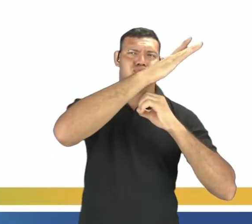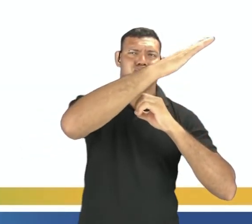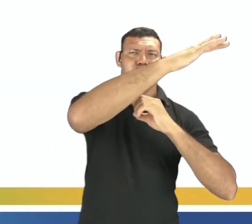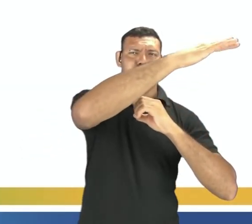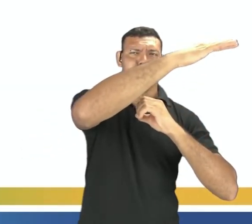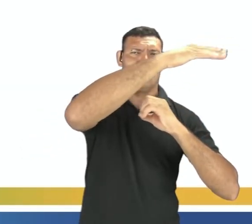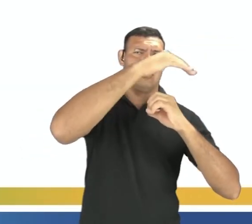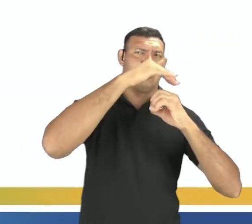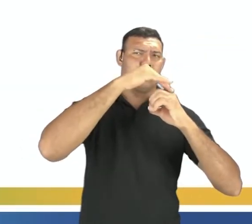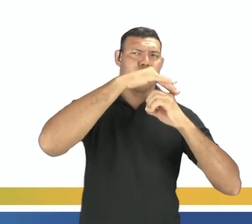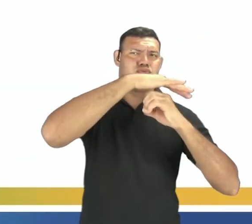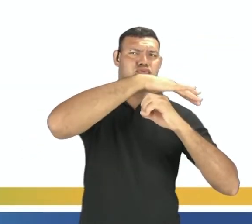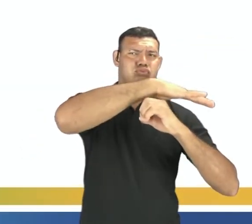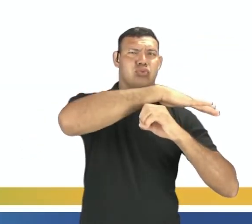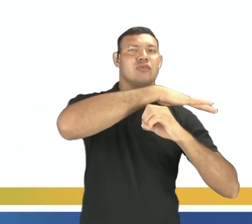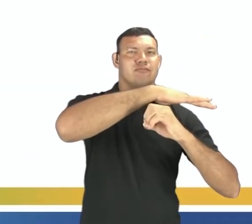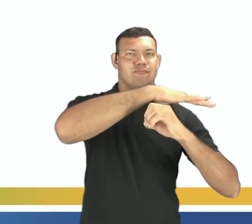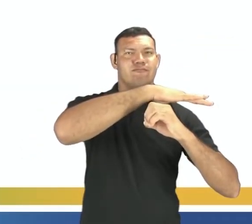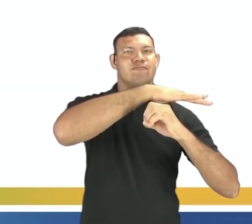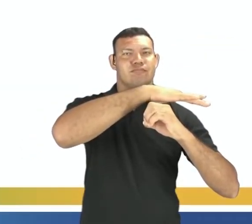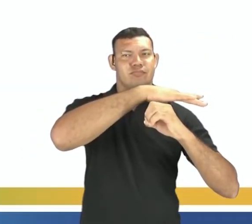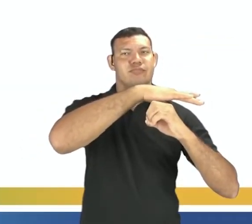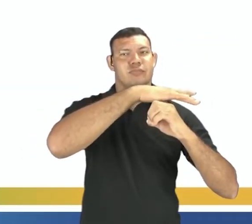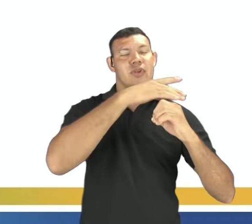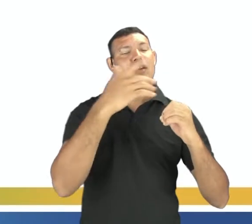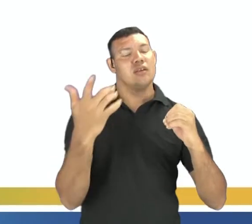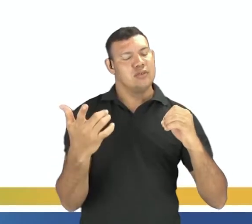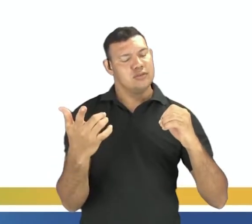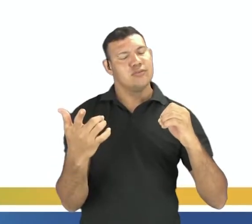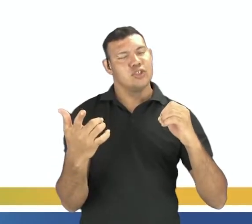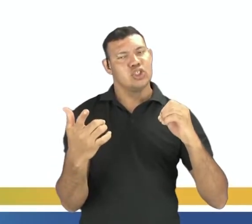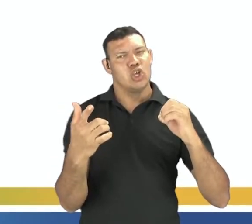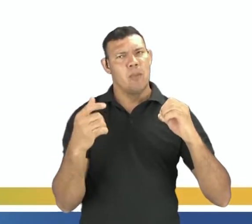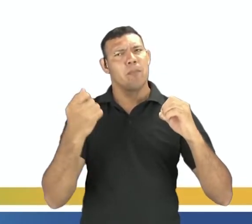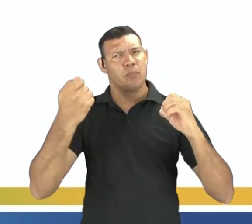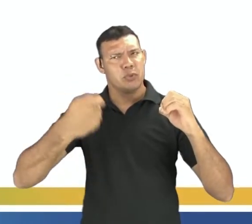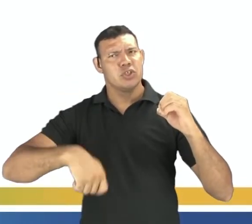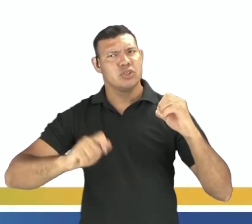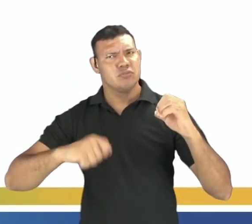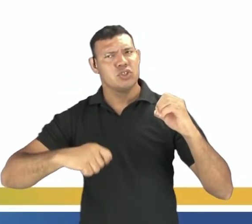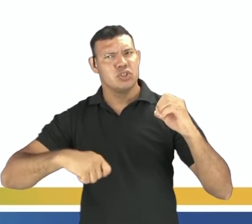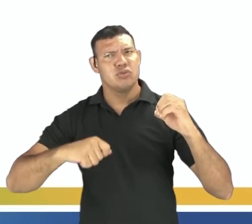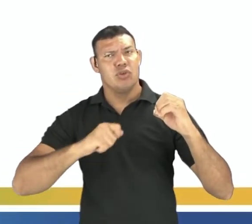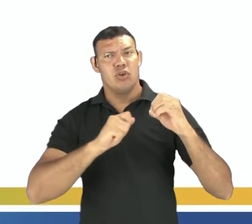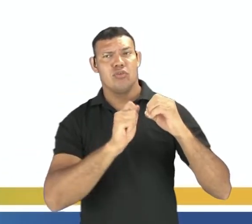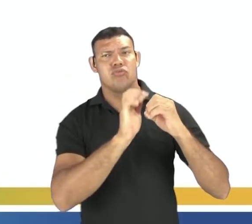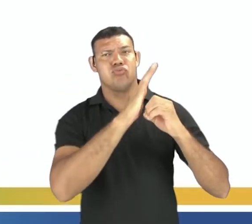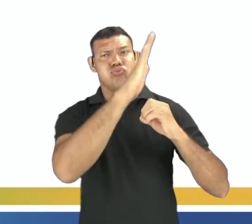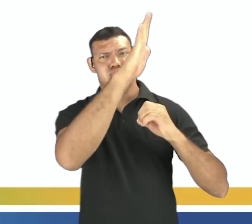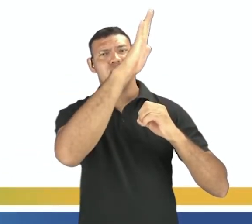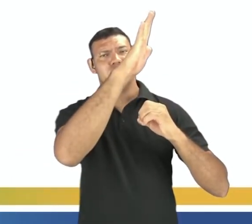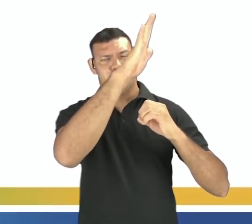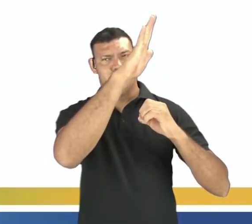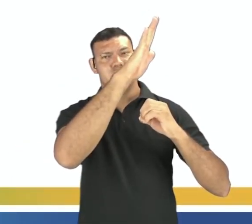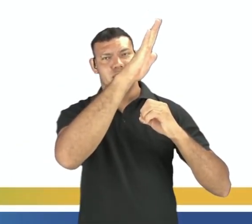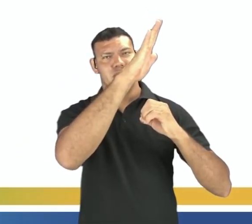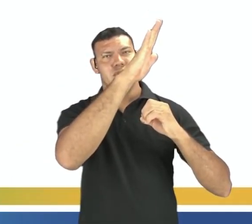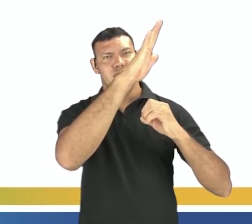E aí essa radiação, uma vez que retorna para a atmosfera, uma pequena parcela volta para o espaço e a outra